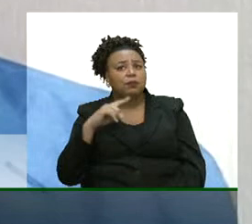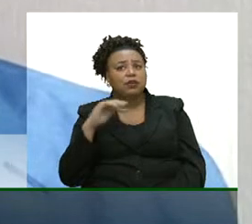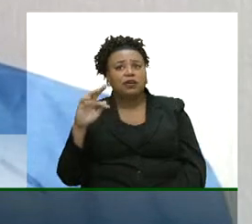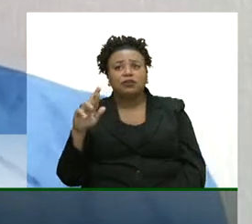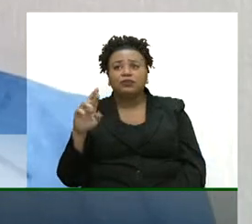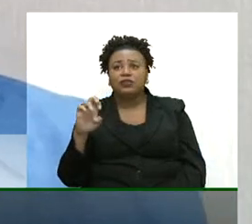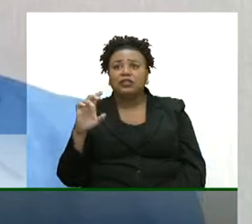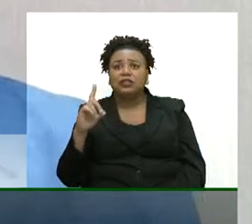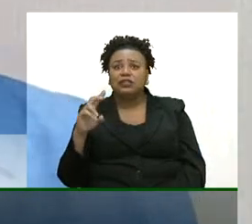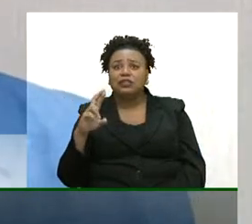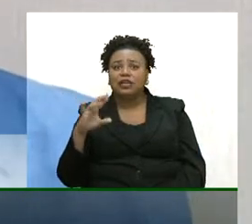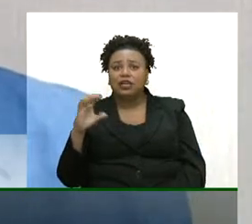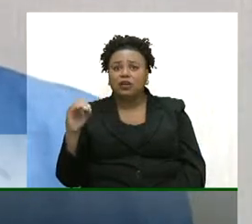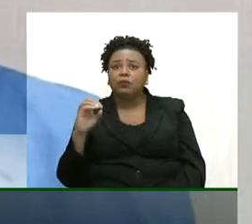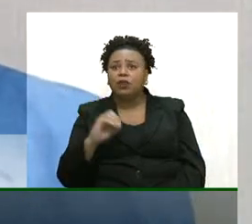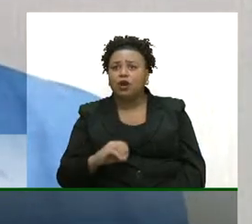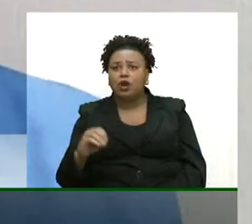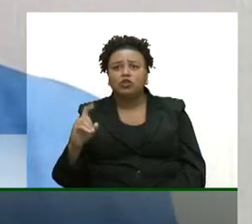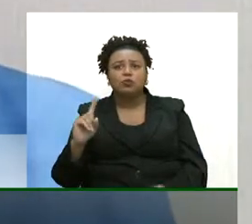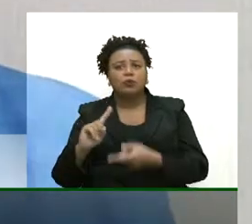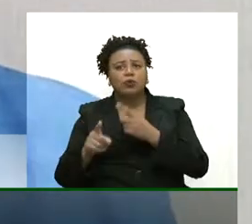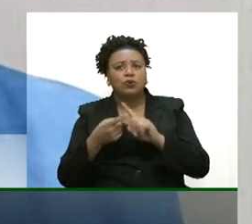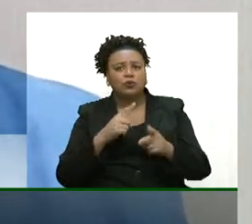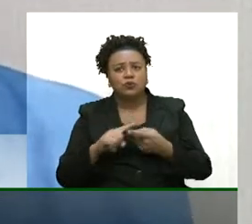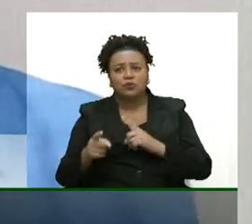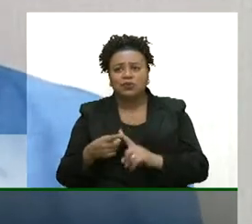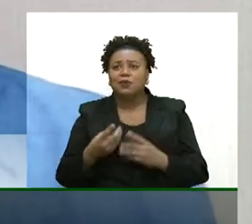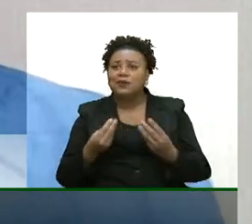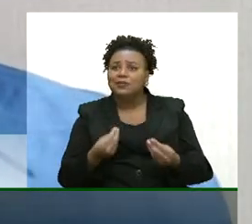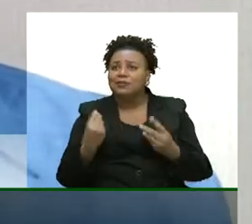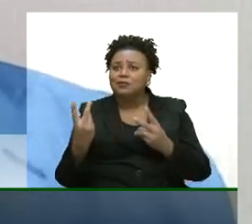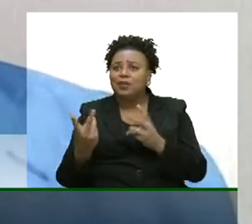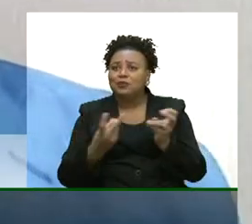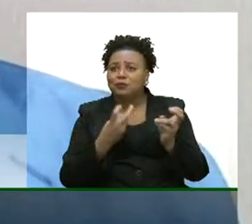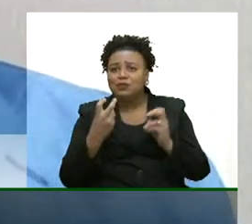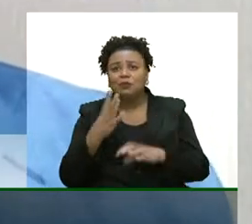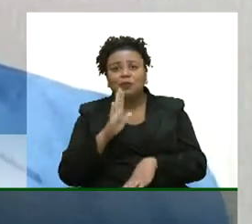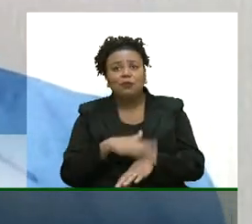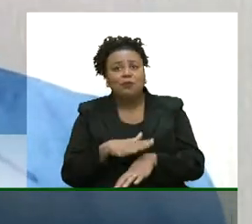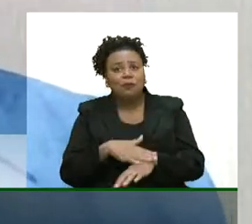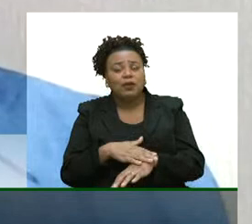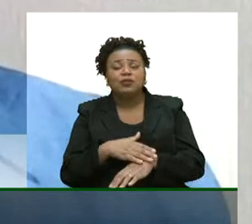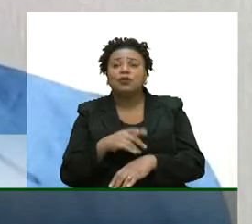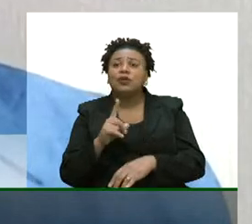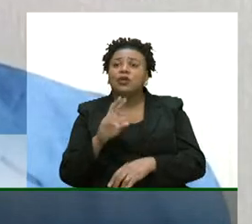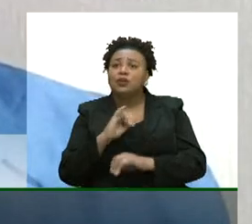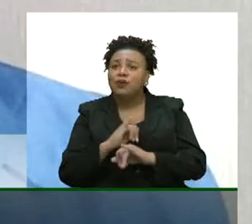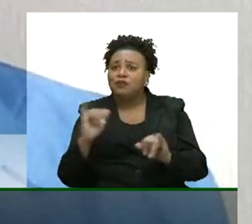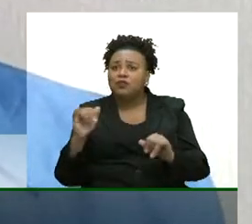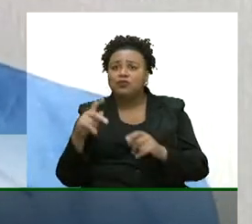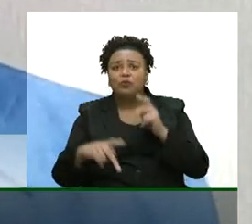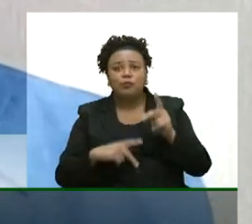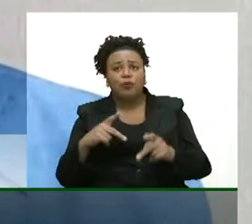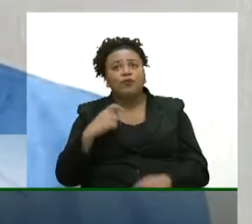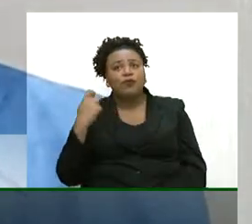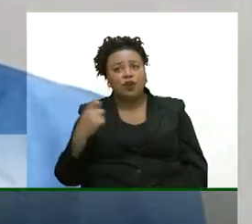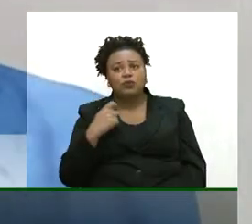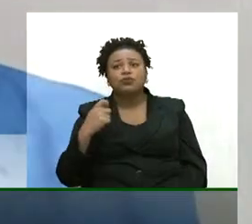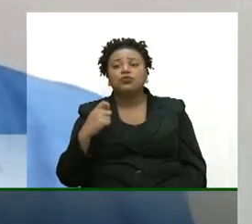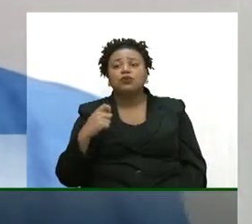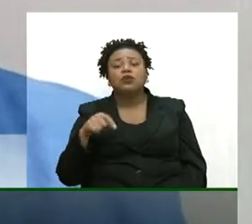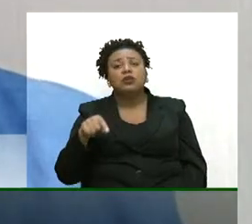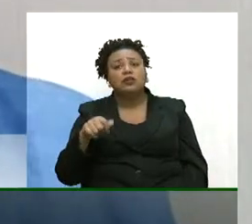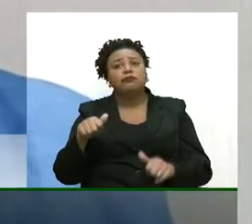Antunes, pela excelente construção e principalmente a sensibilidade de perceber o momento que o povo, e o recado que o povo gaúcho deu para o parlamento,